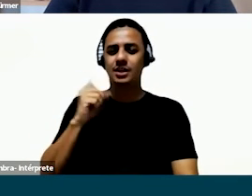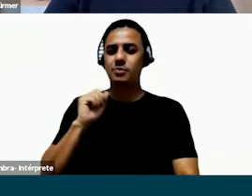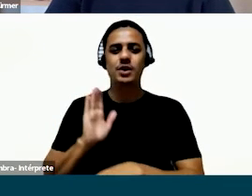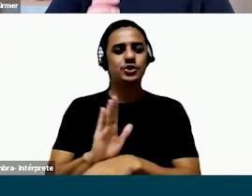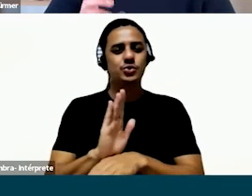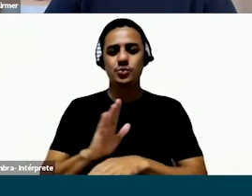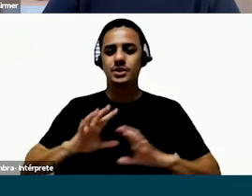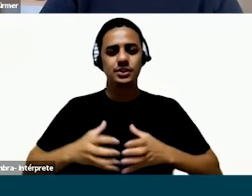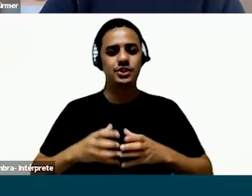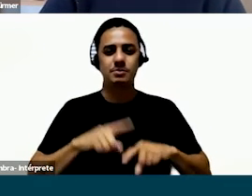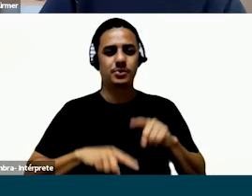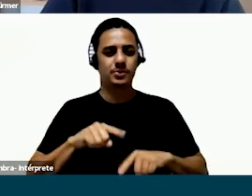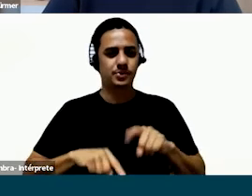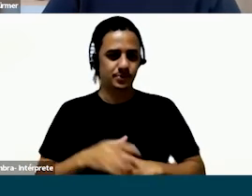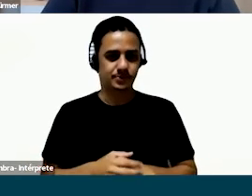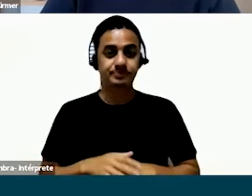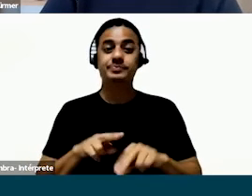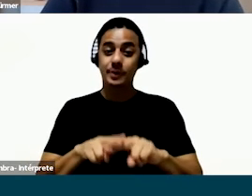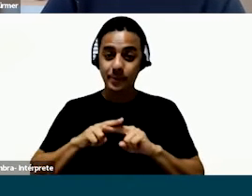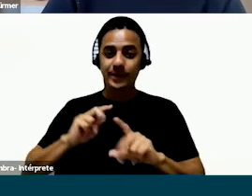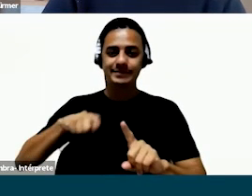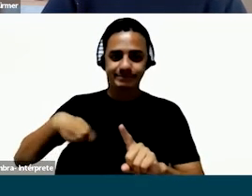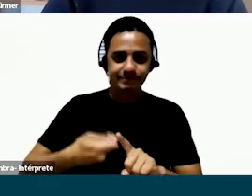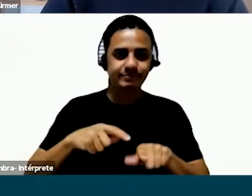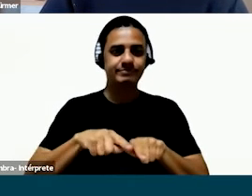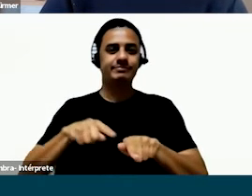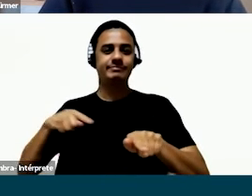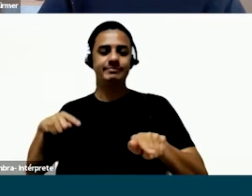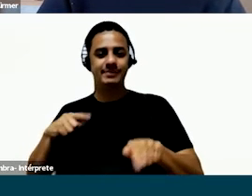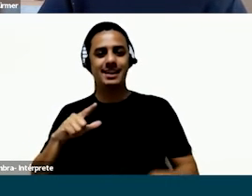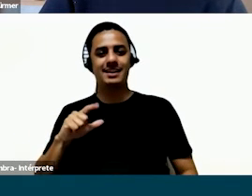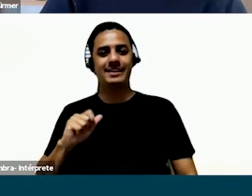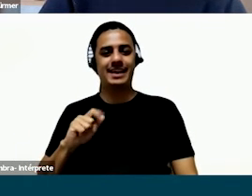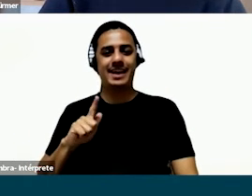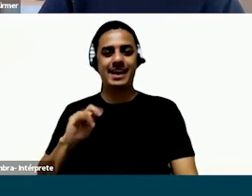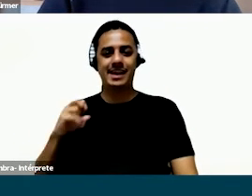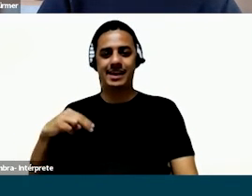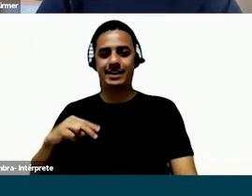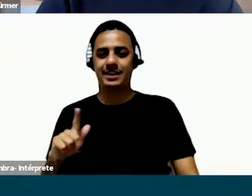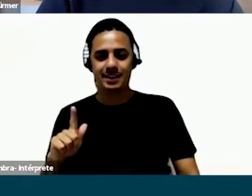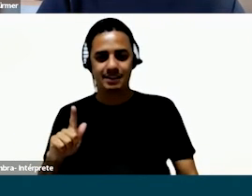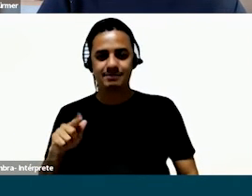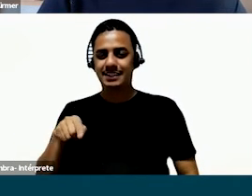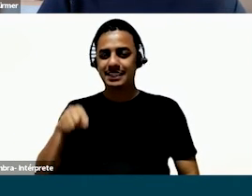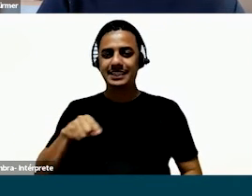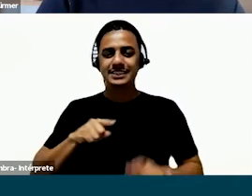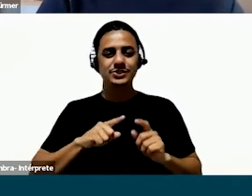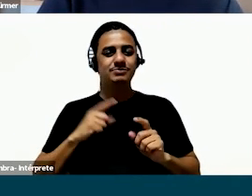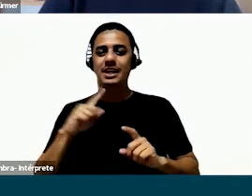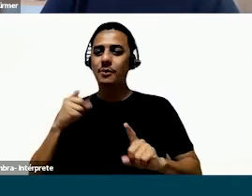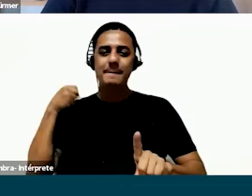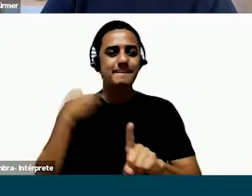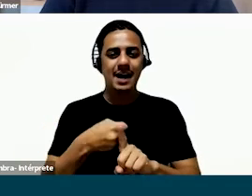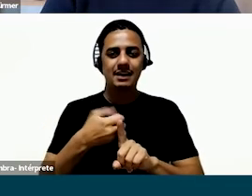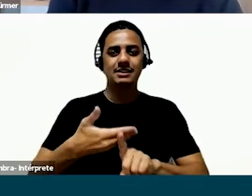passado que não servem para times de produto, são o que a gente chama de indicador lagging. É muito difícil a gente entender e é impossível a gente impactar um